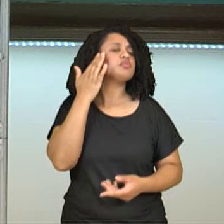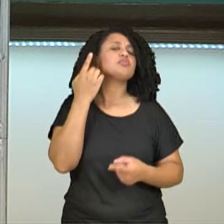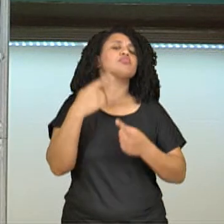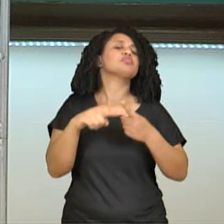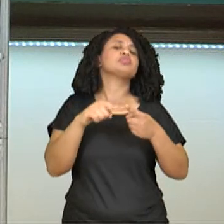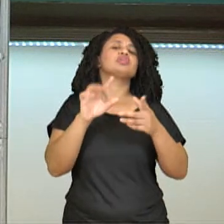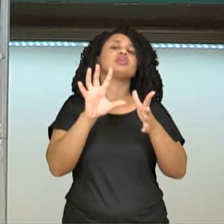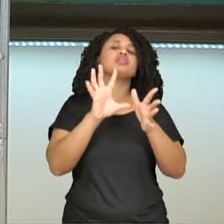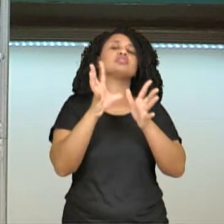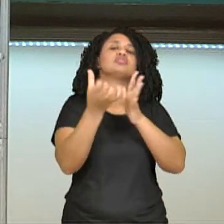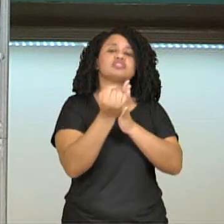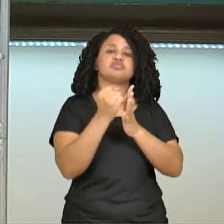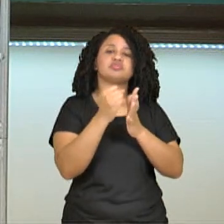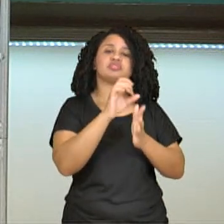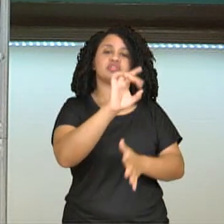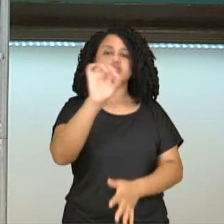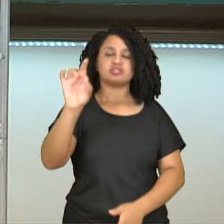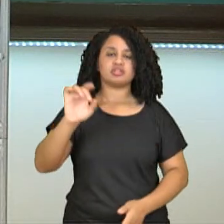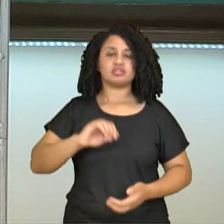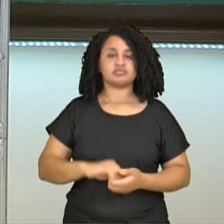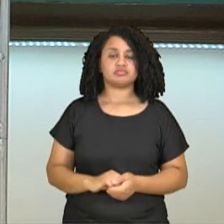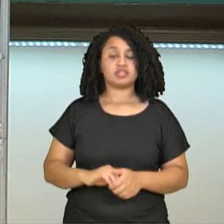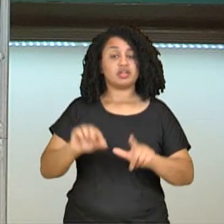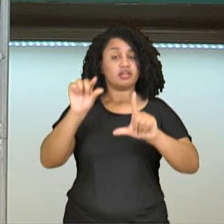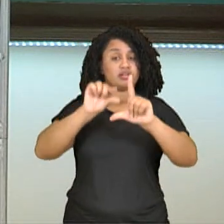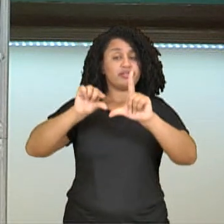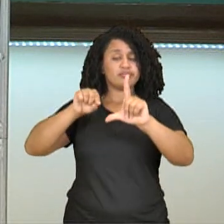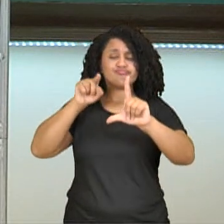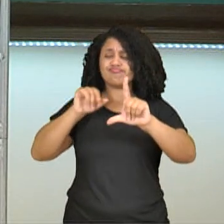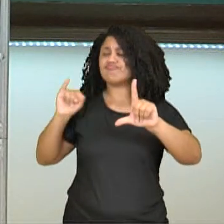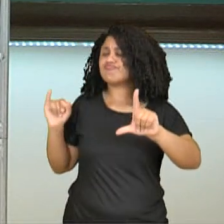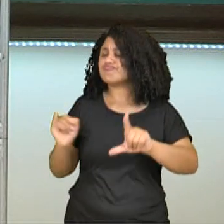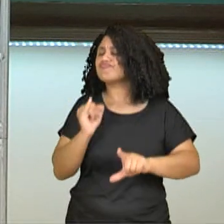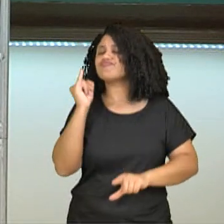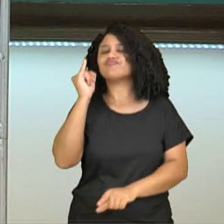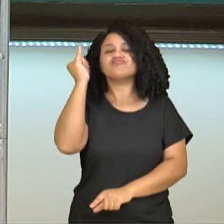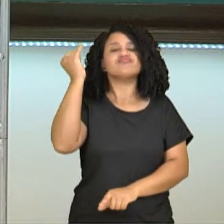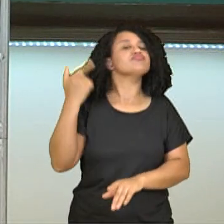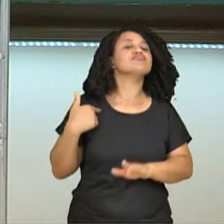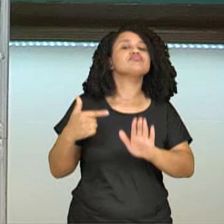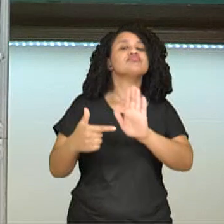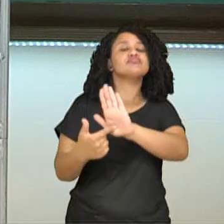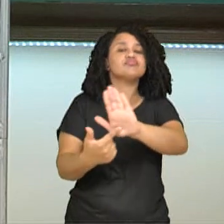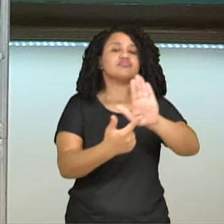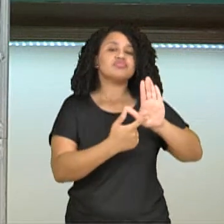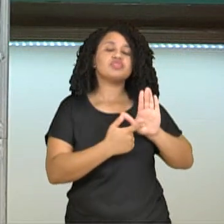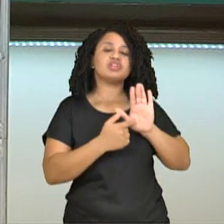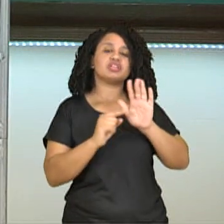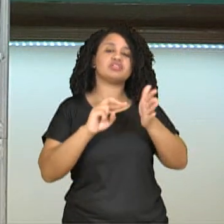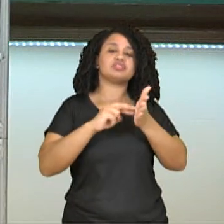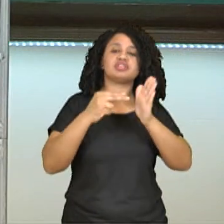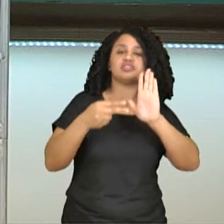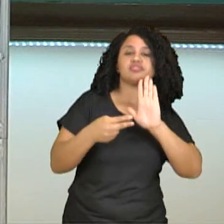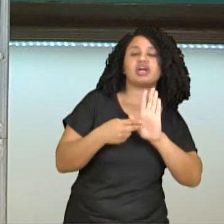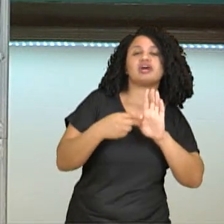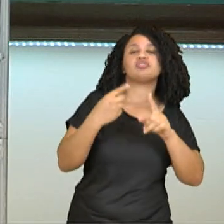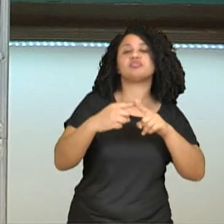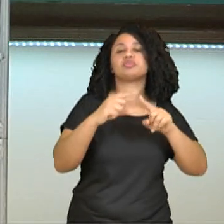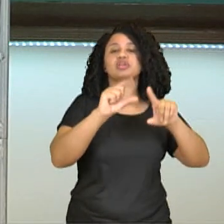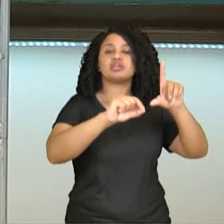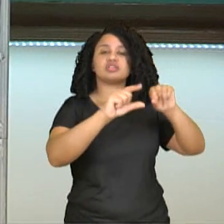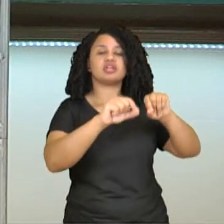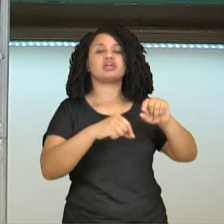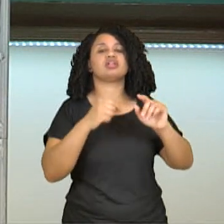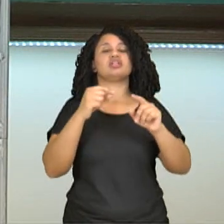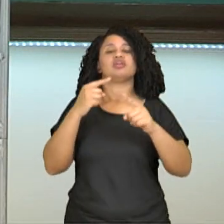desses símbolos, a legenda seria de fundamental importância para nos indicar o significado das estrelas, dos triângulos e de